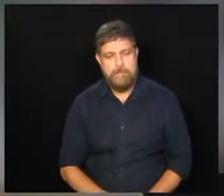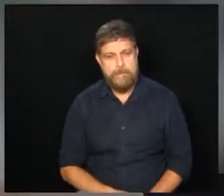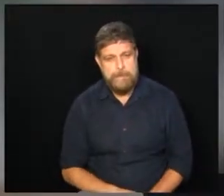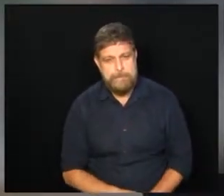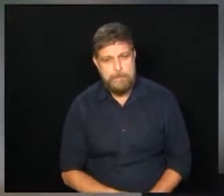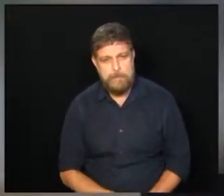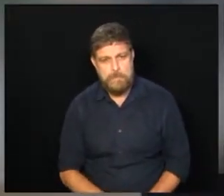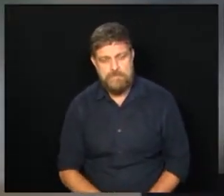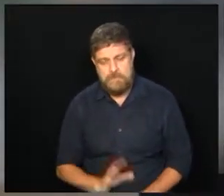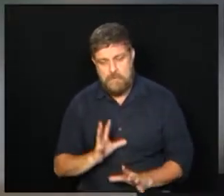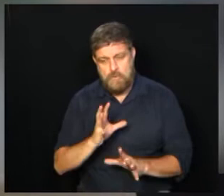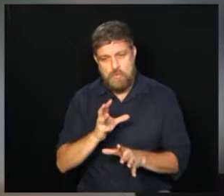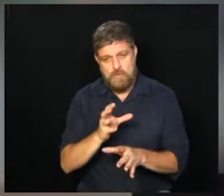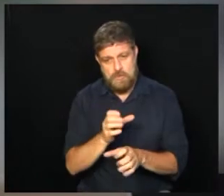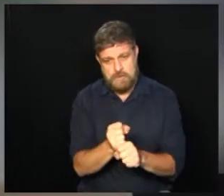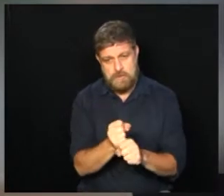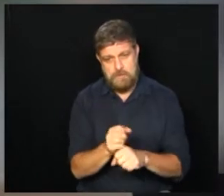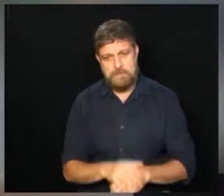Com o total